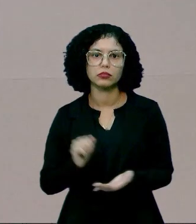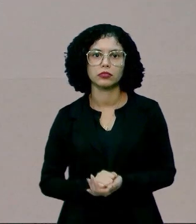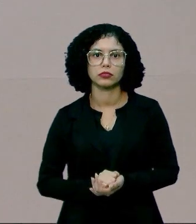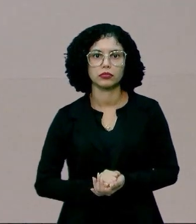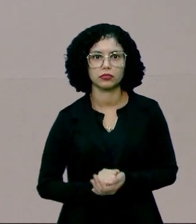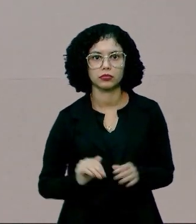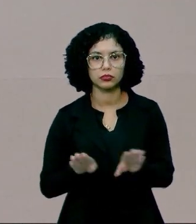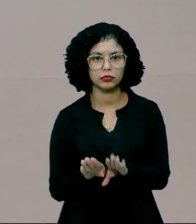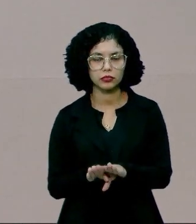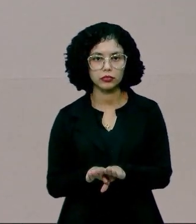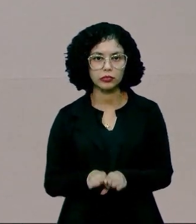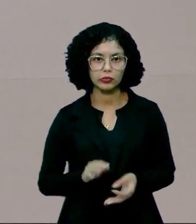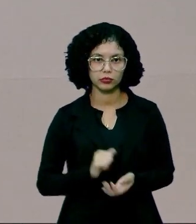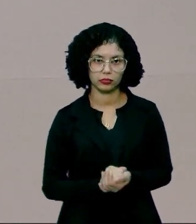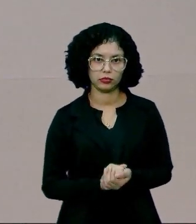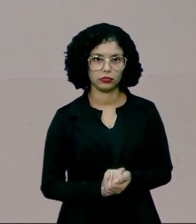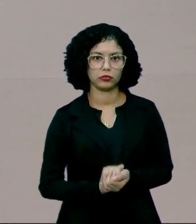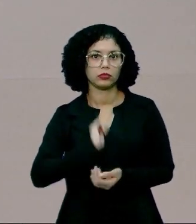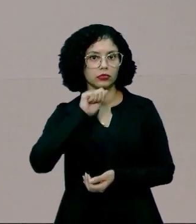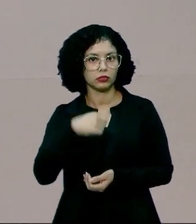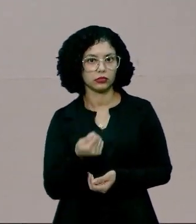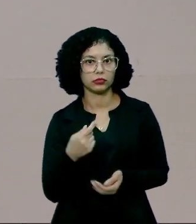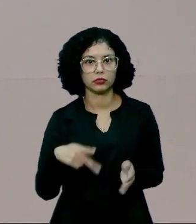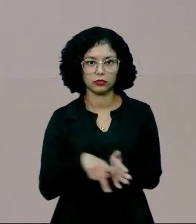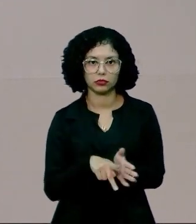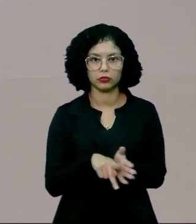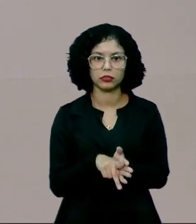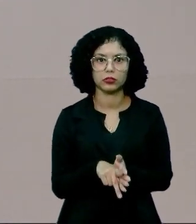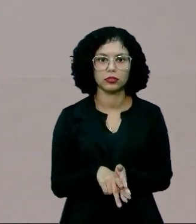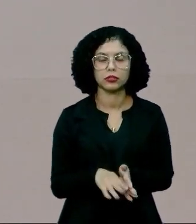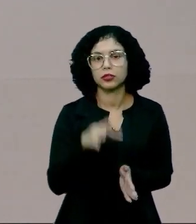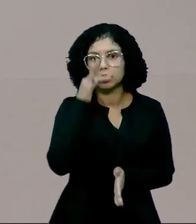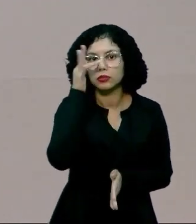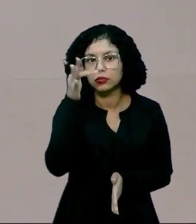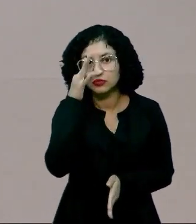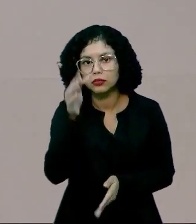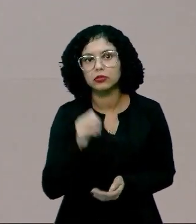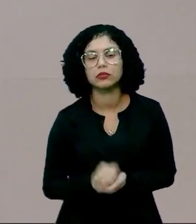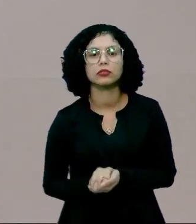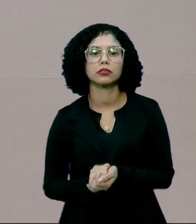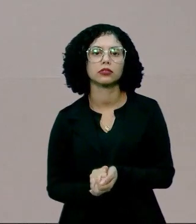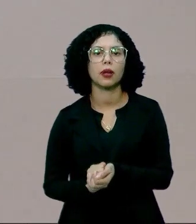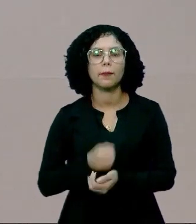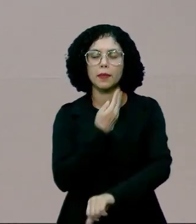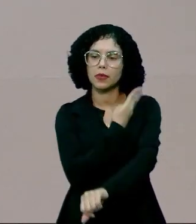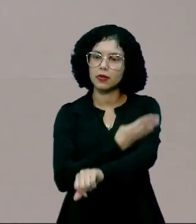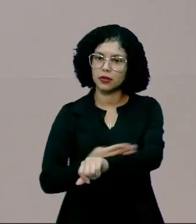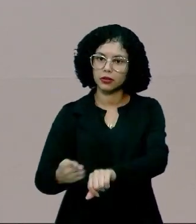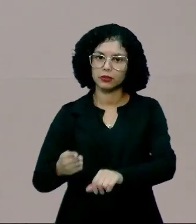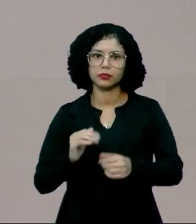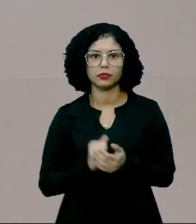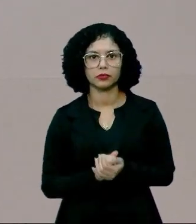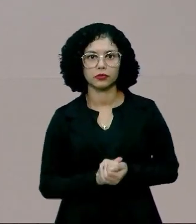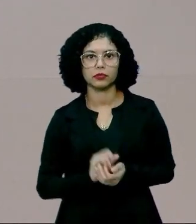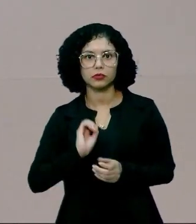ser perseguido. E havia um símbolo entre eles, né? Eles usavam a flor de camélia branca na roupa ou plantavam no